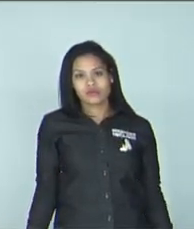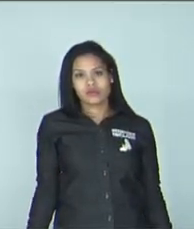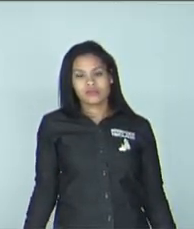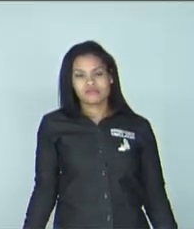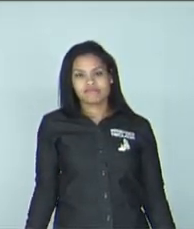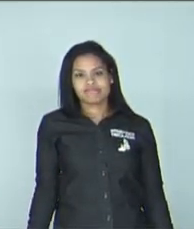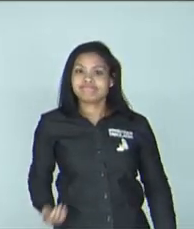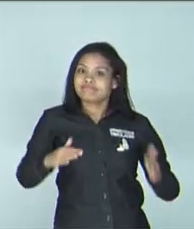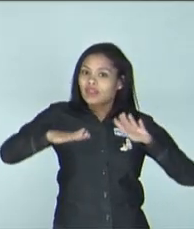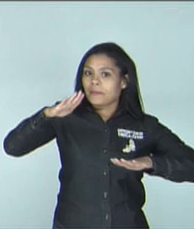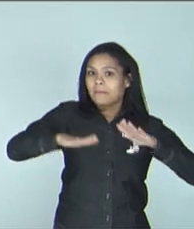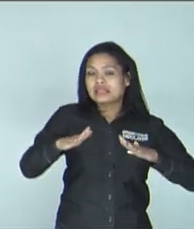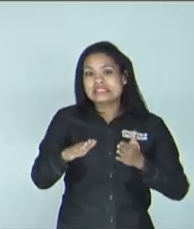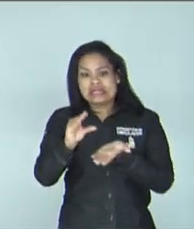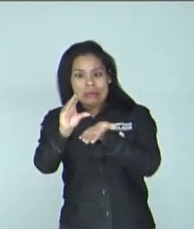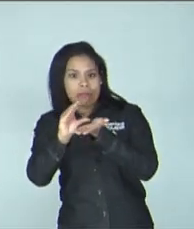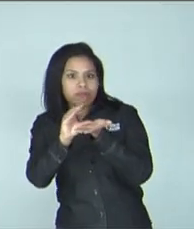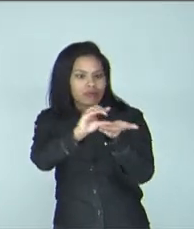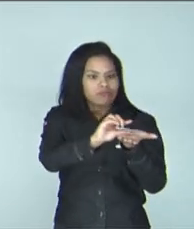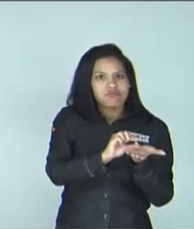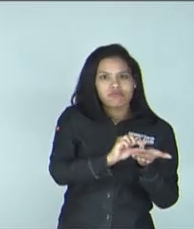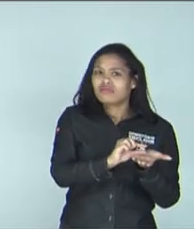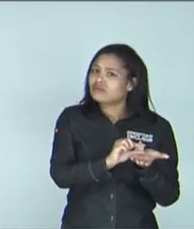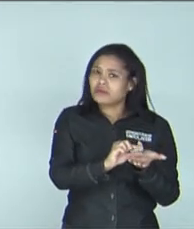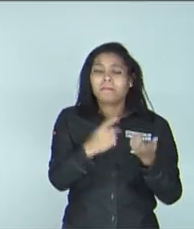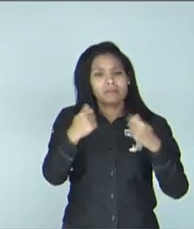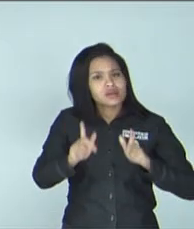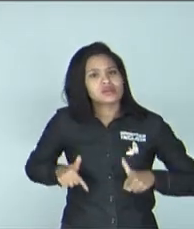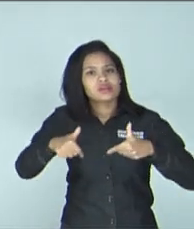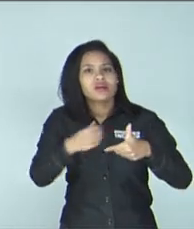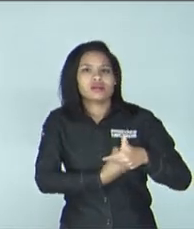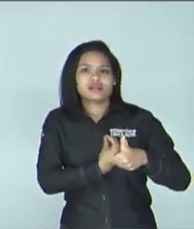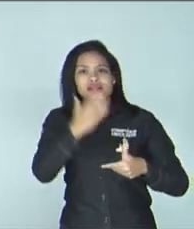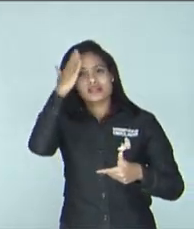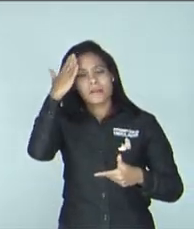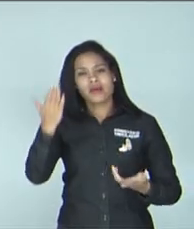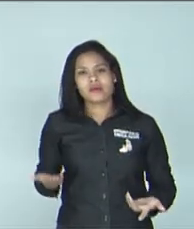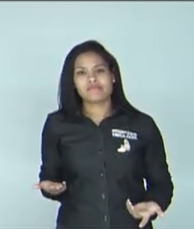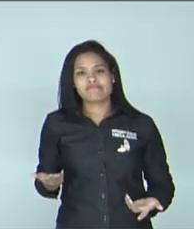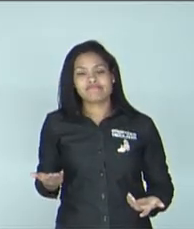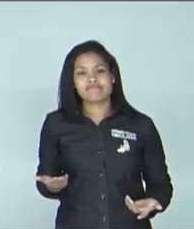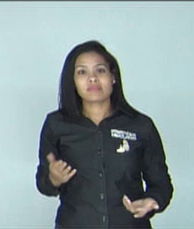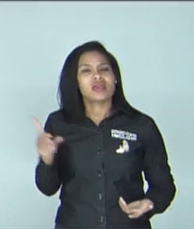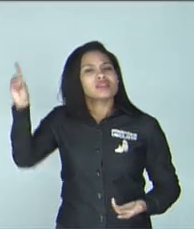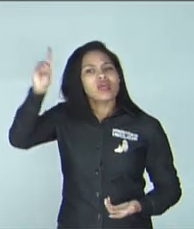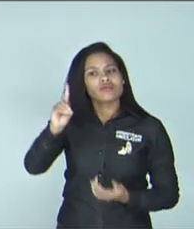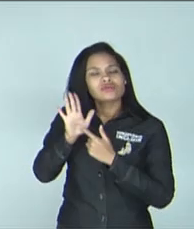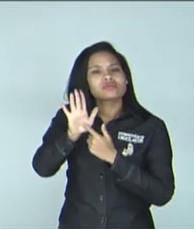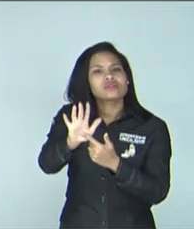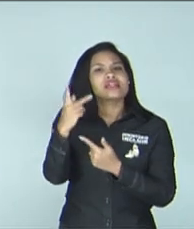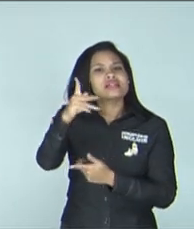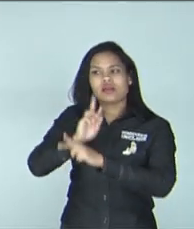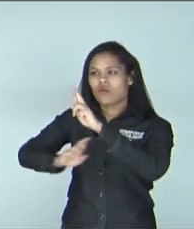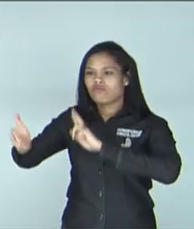e qual é o dedo de deus na sua forma de tratar as pessoas e os magos disseram é o dedo de